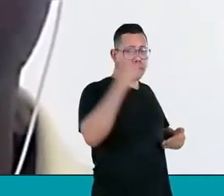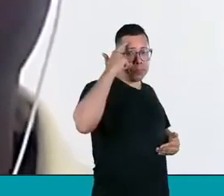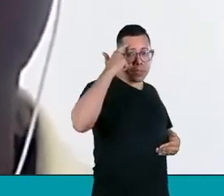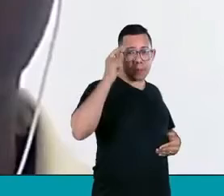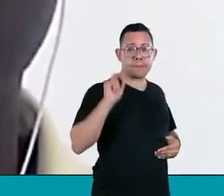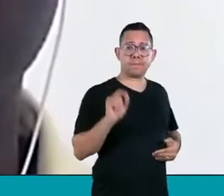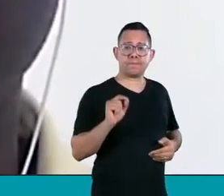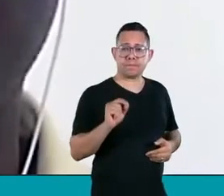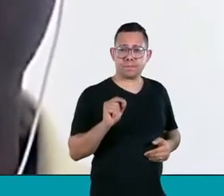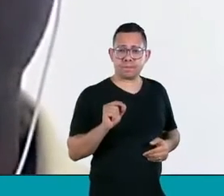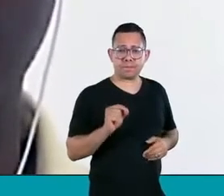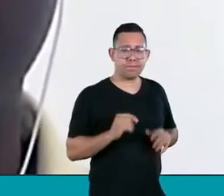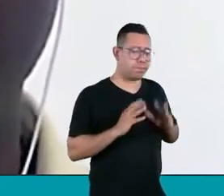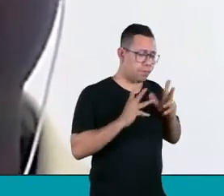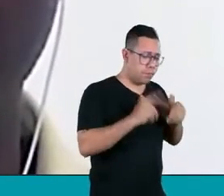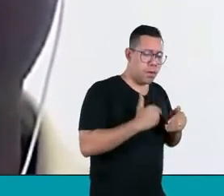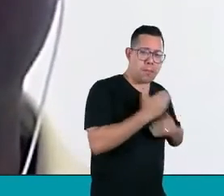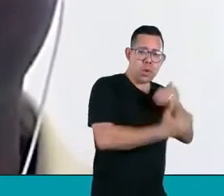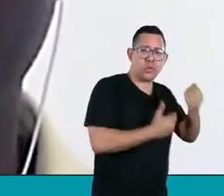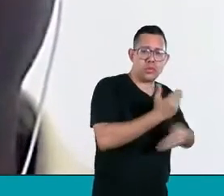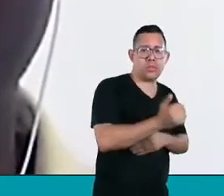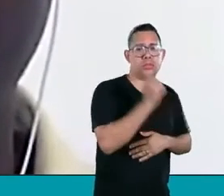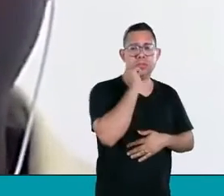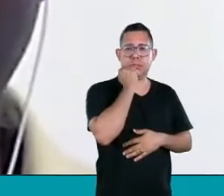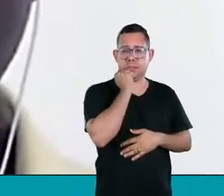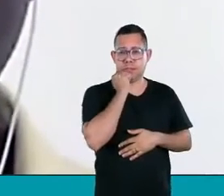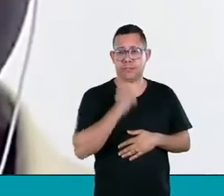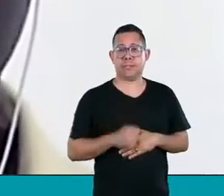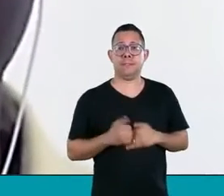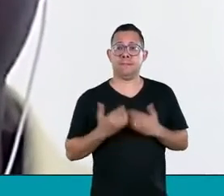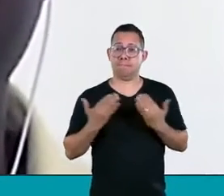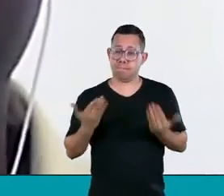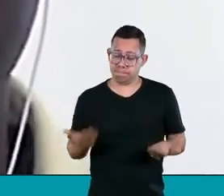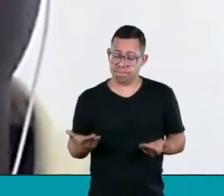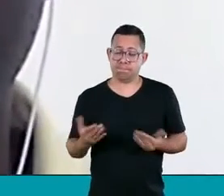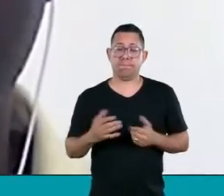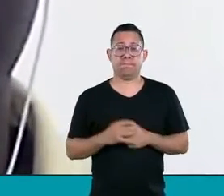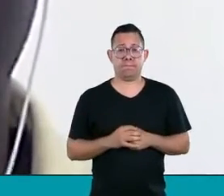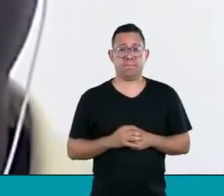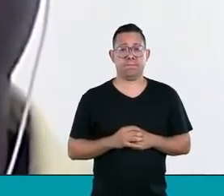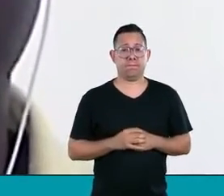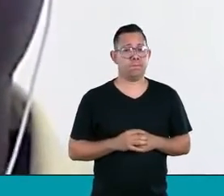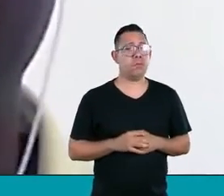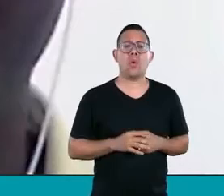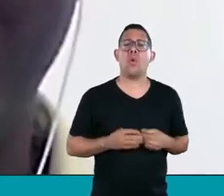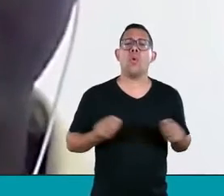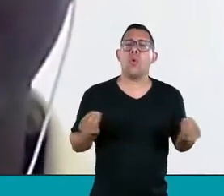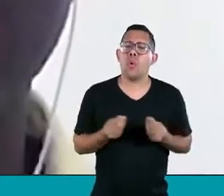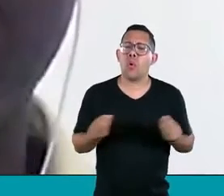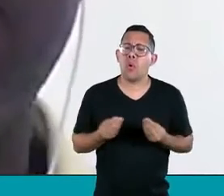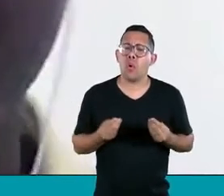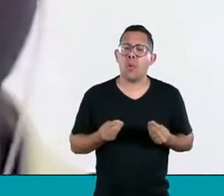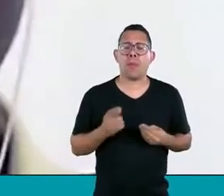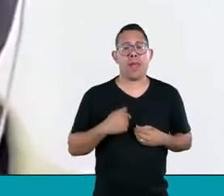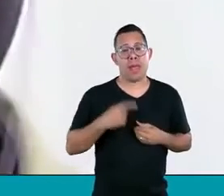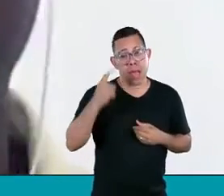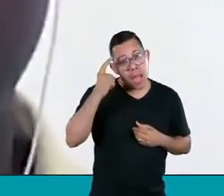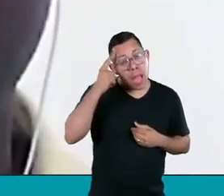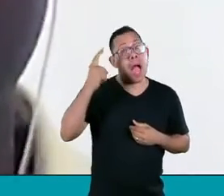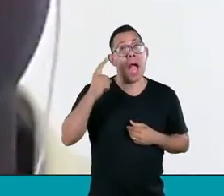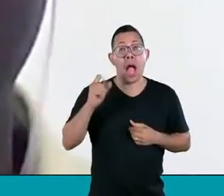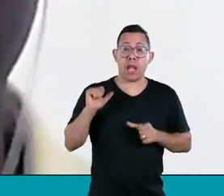qual se estrutura a produção da ciência. Assim, o que a define é perpassada pela ideia de transformação